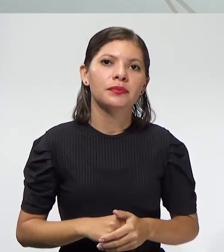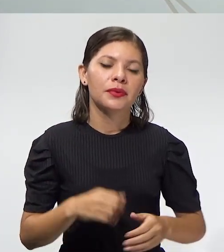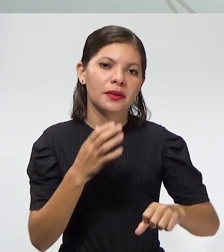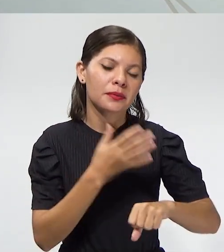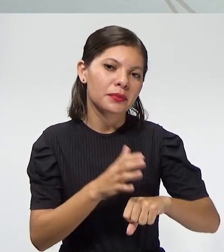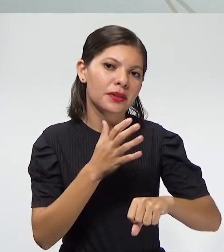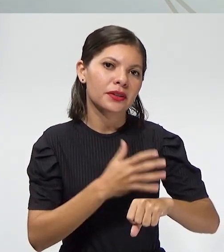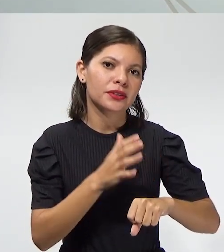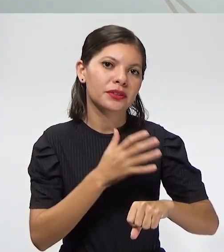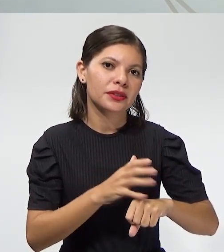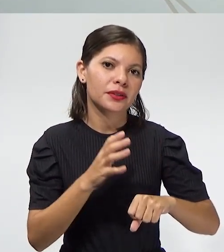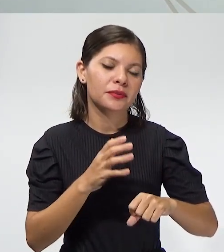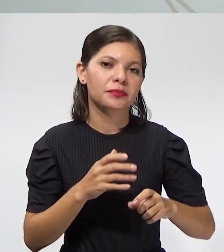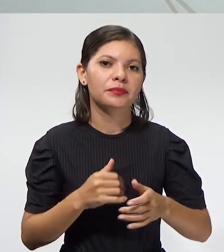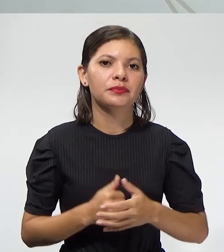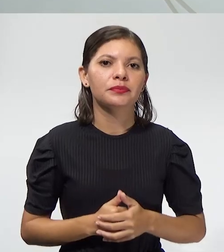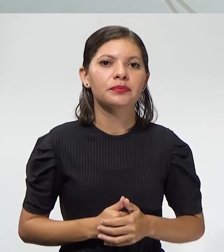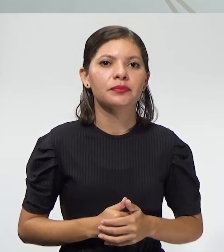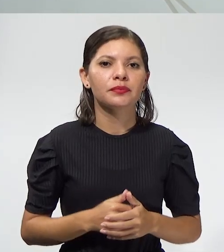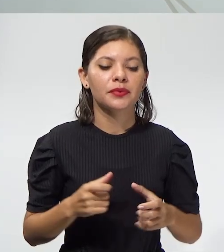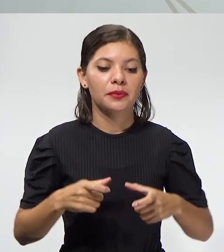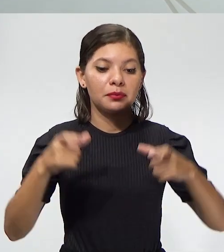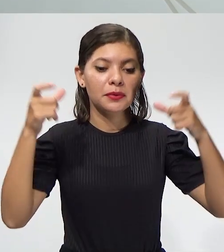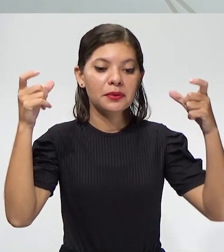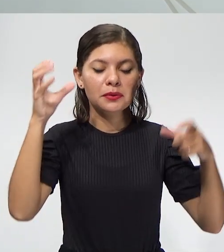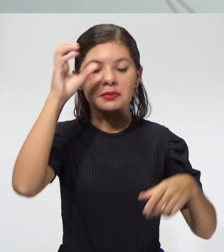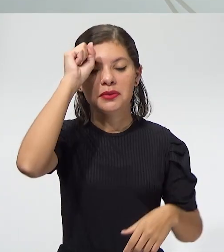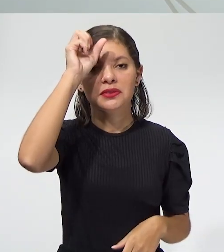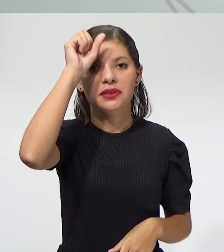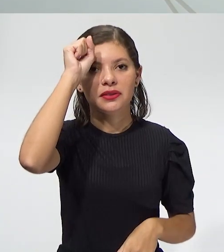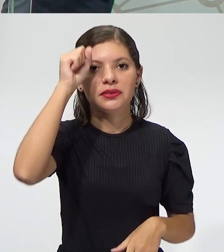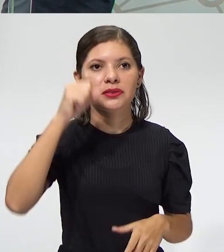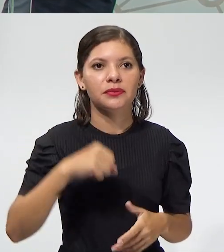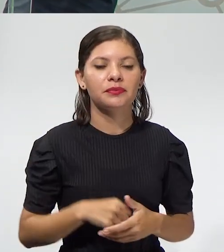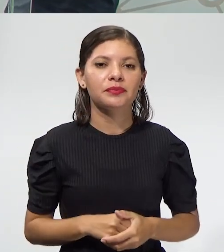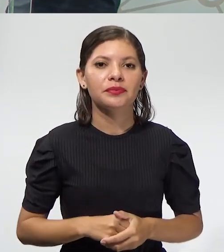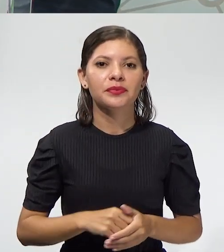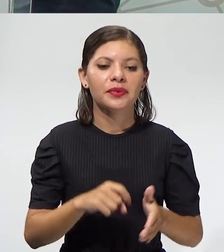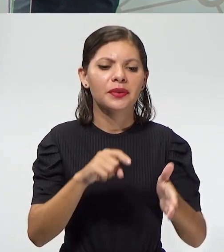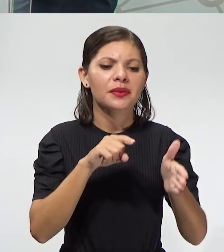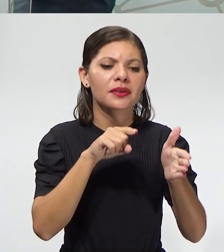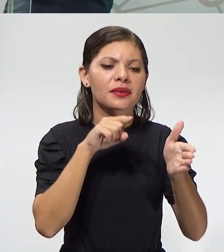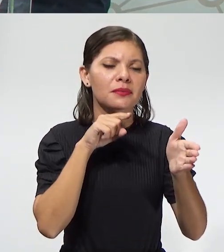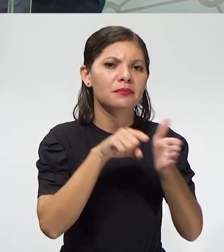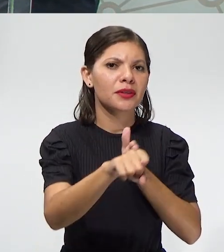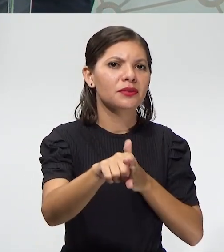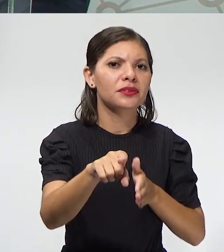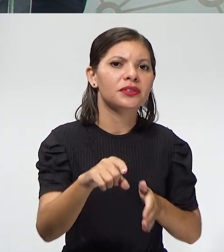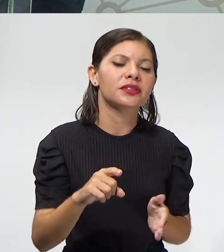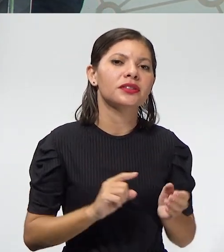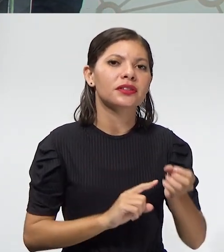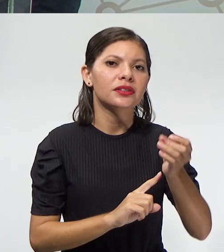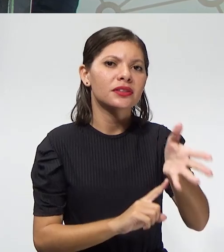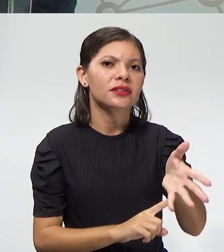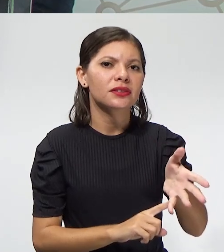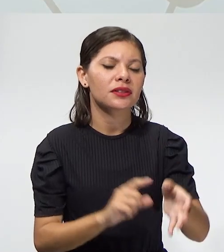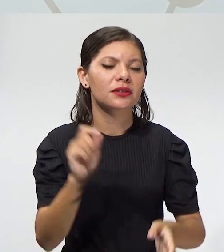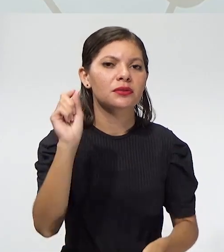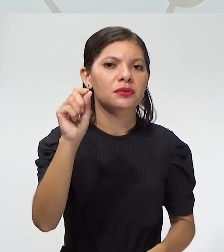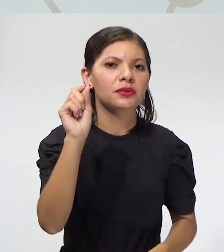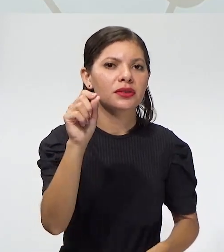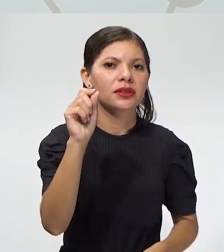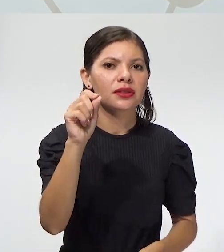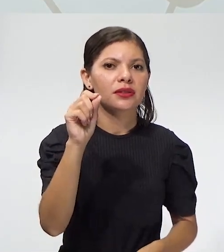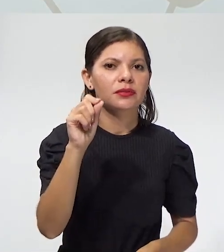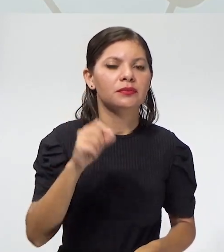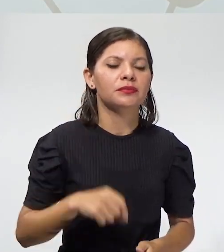e aperfeiçoando a nossa prática. Essa é a nossa maior aprendizagem. Perfeito, professor. E agora a perguntinha, né, pessoal? O que é